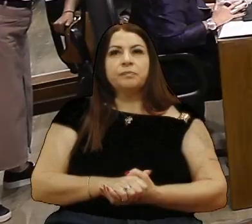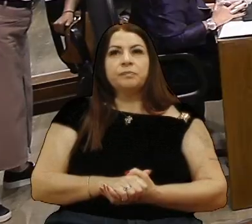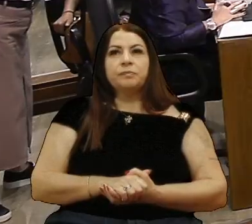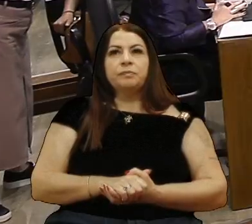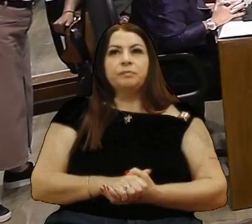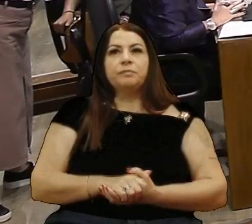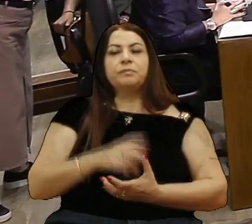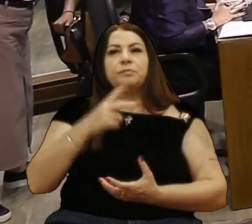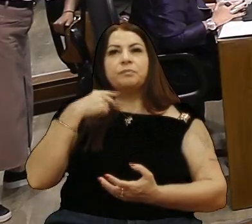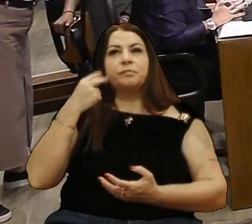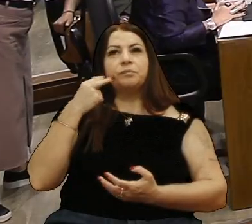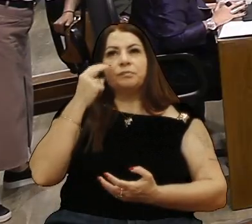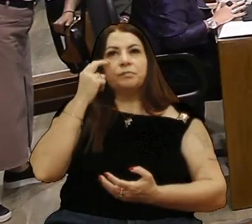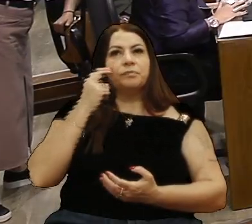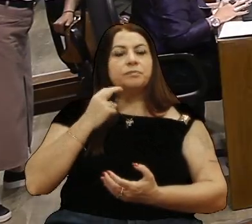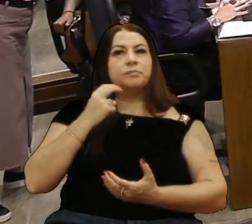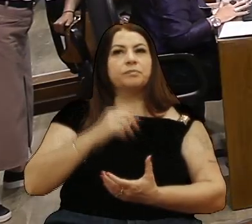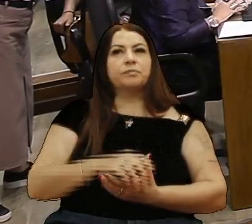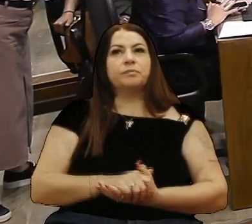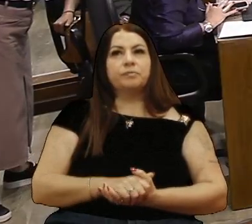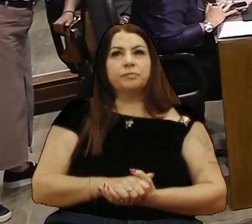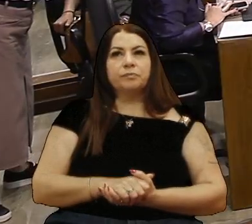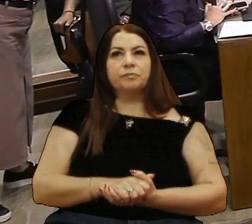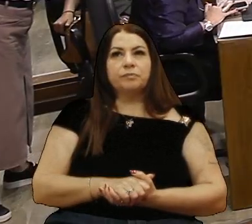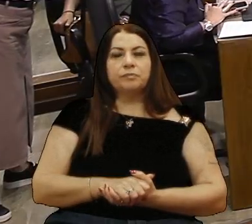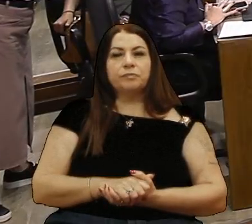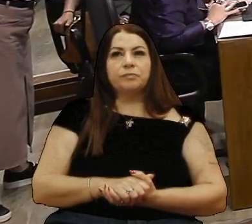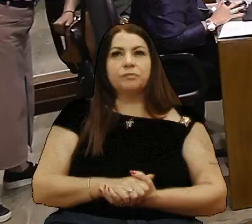a palavra, vereador Daniel Santos.